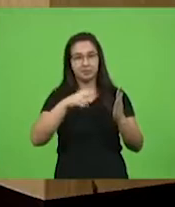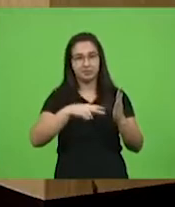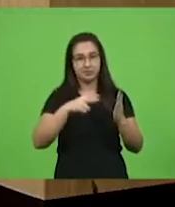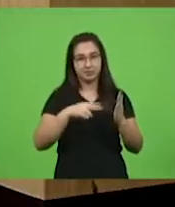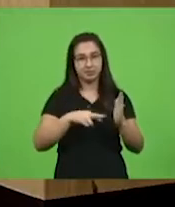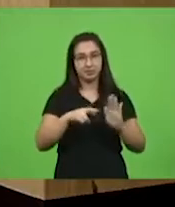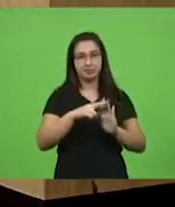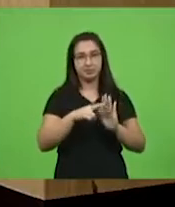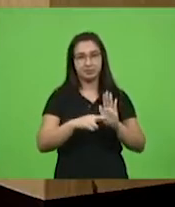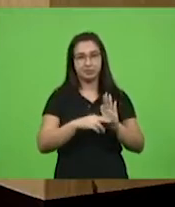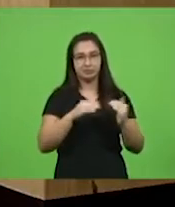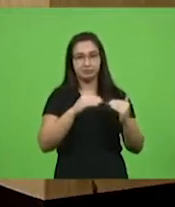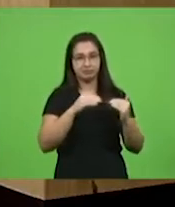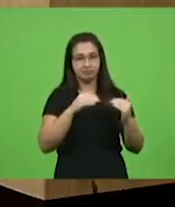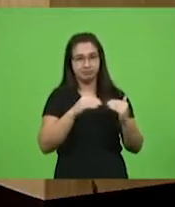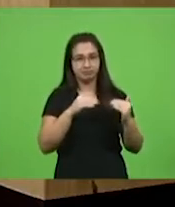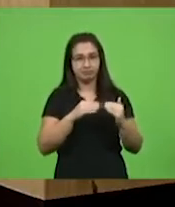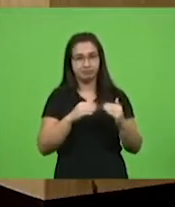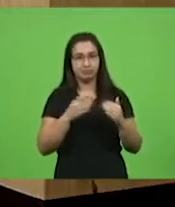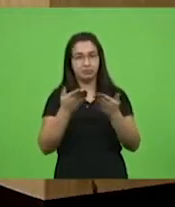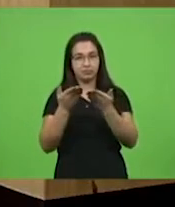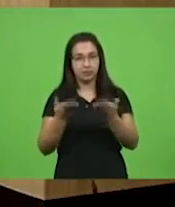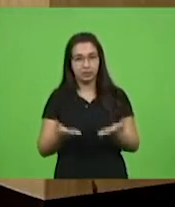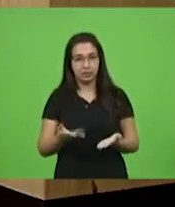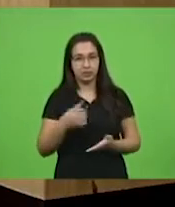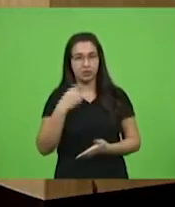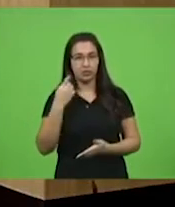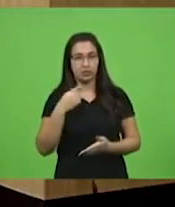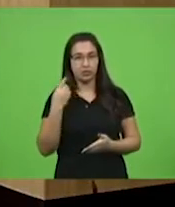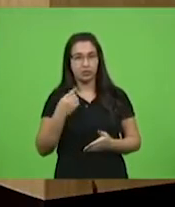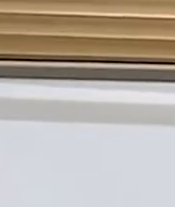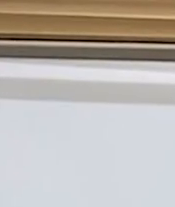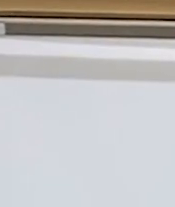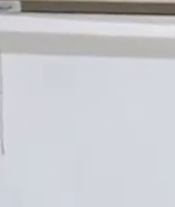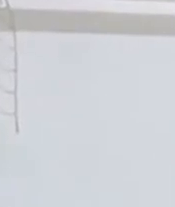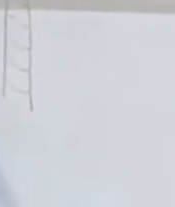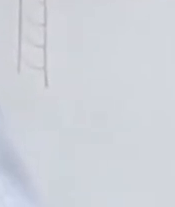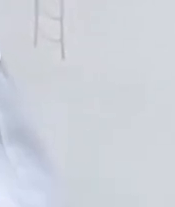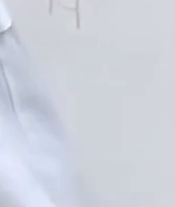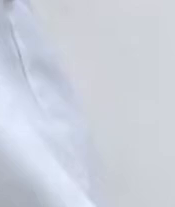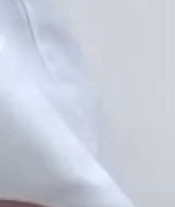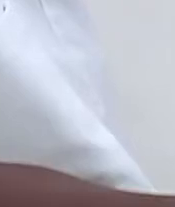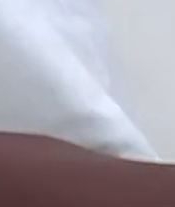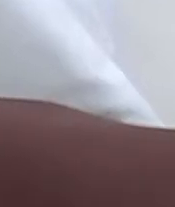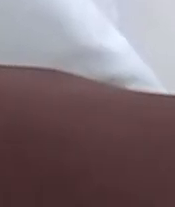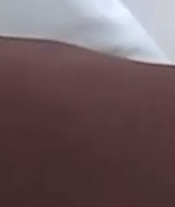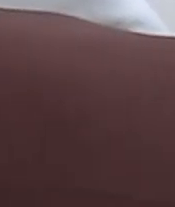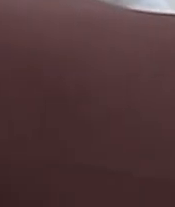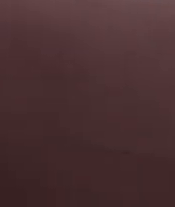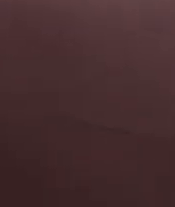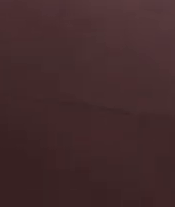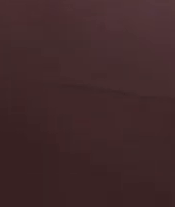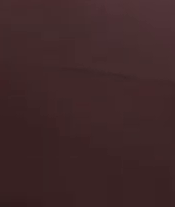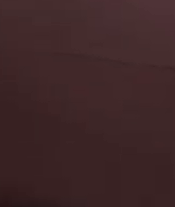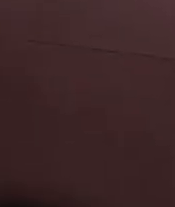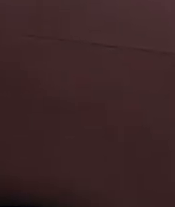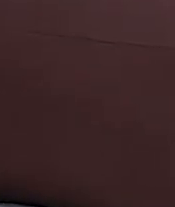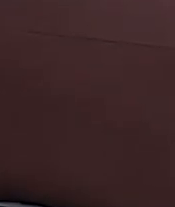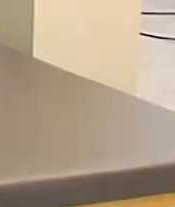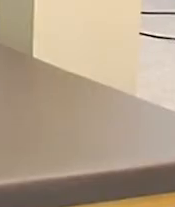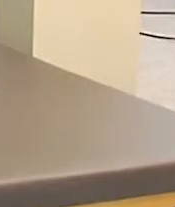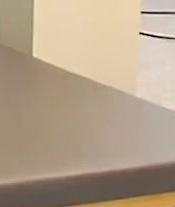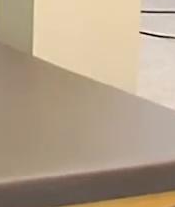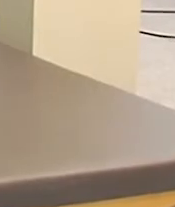Está em debate na Assembleia Legislativa um projeto de lei que torna obrigatória a presença de fisioterapeutas em UTIs de